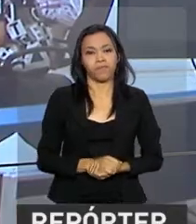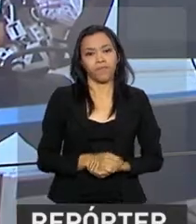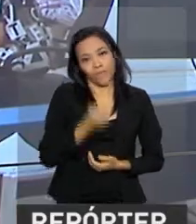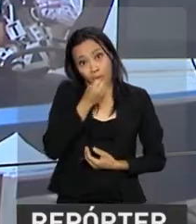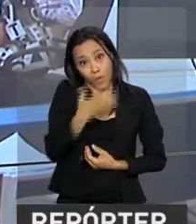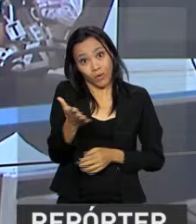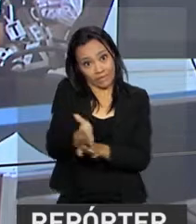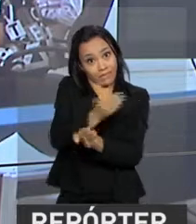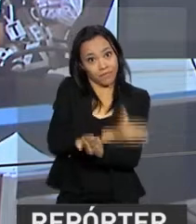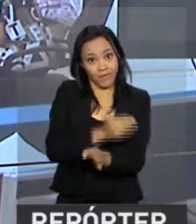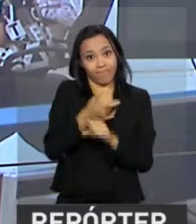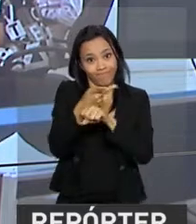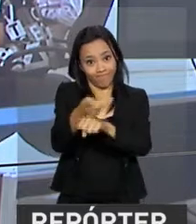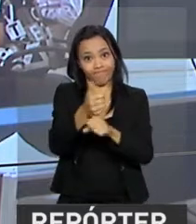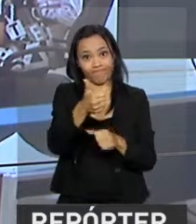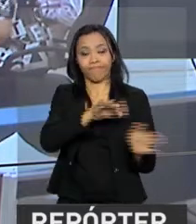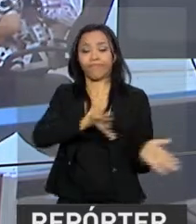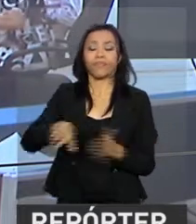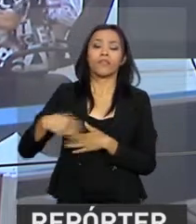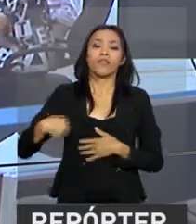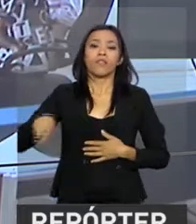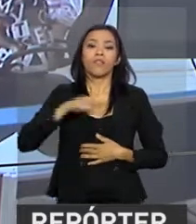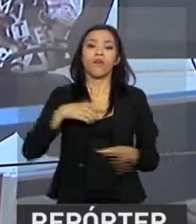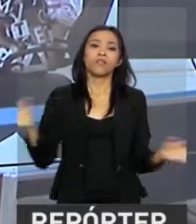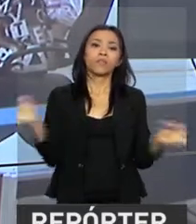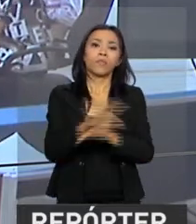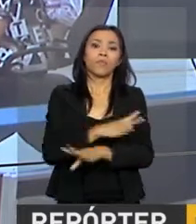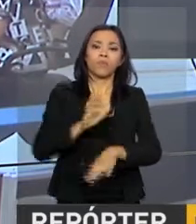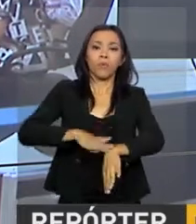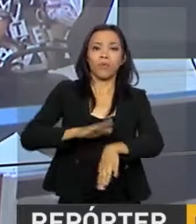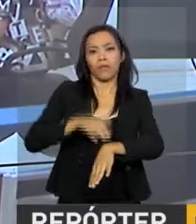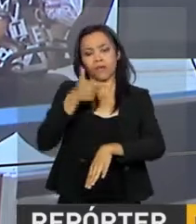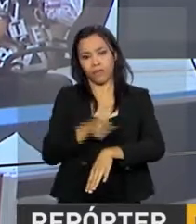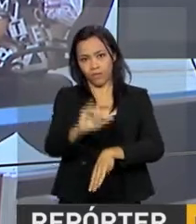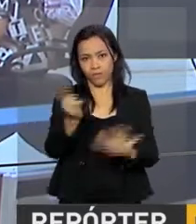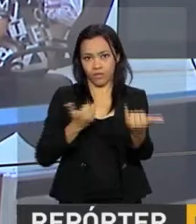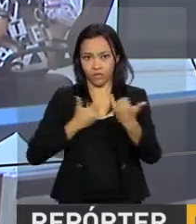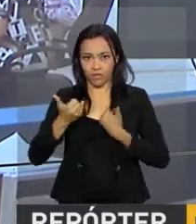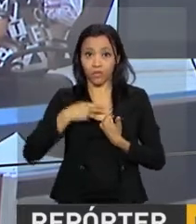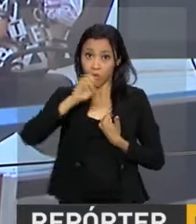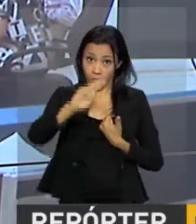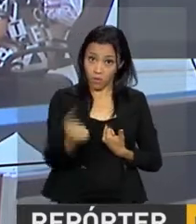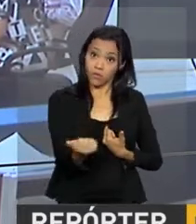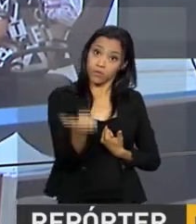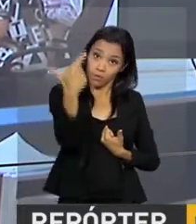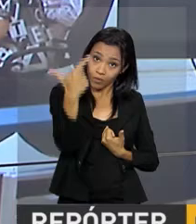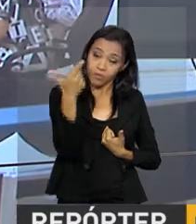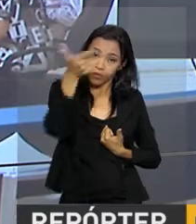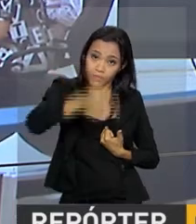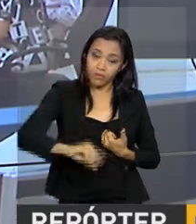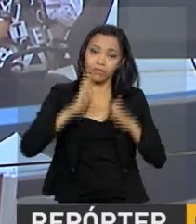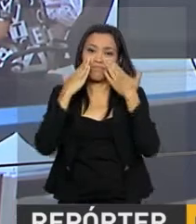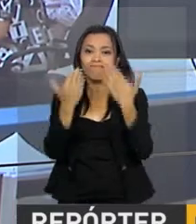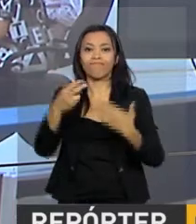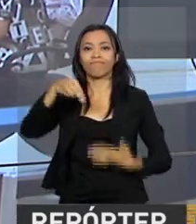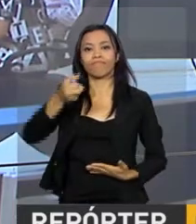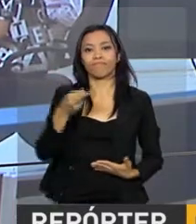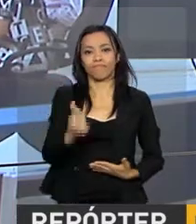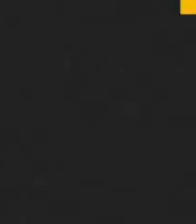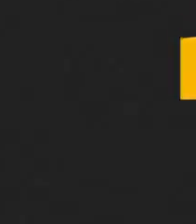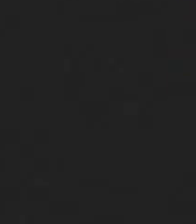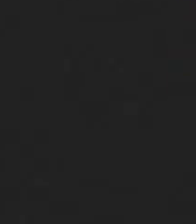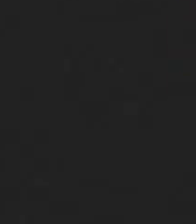se adiantar e olha nós ficamos por aqui voltamos a qualquer momento com outras informações ou ao meio-dia na próxima edição do repórter